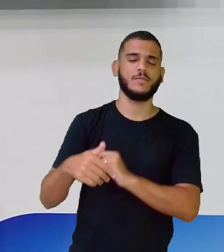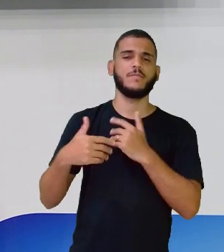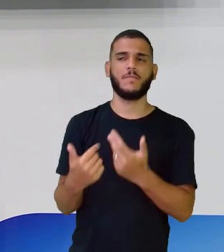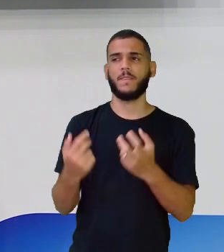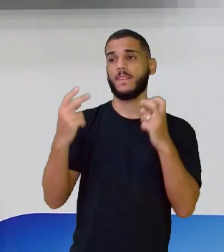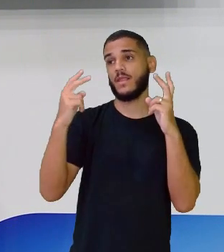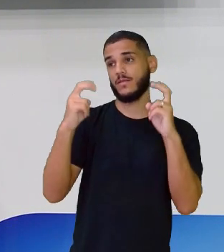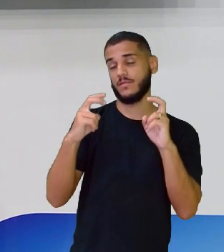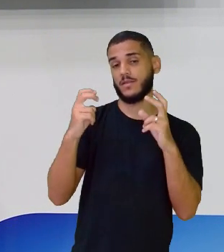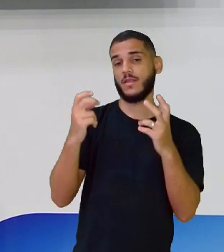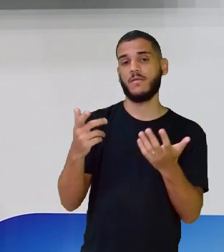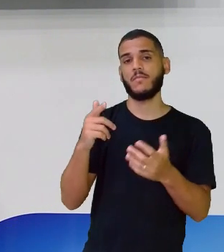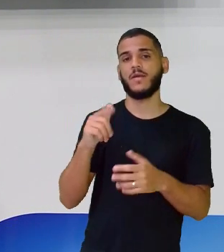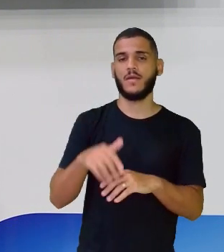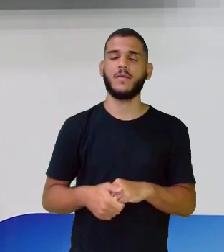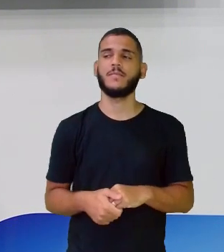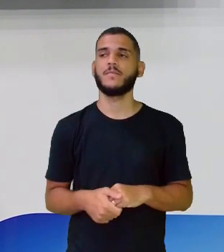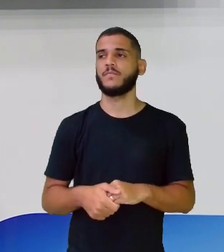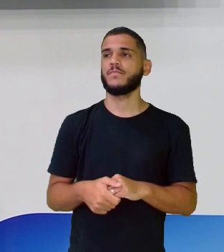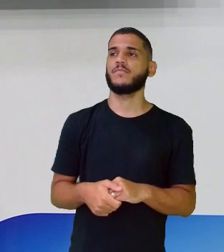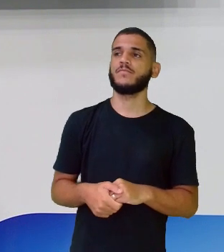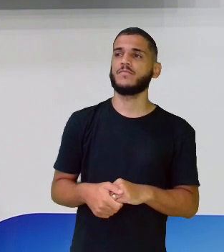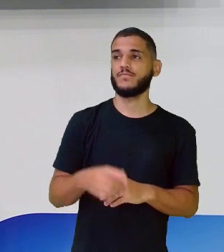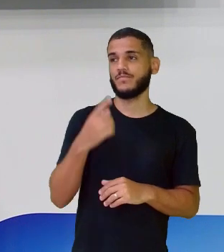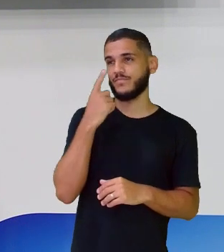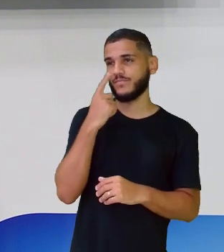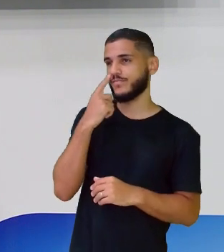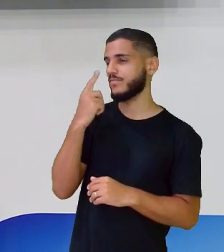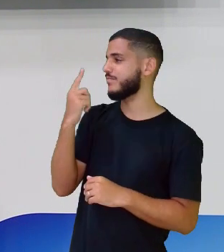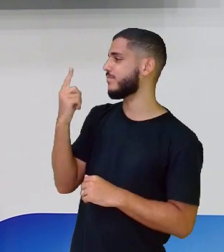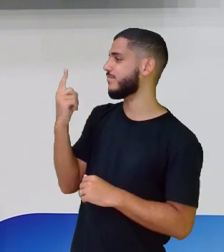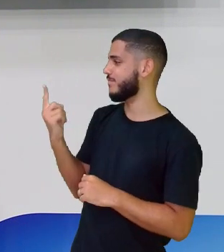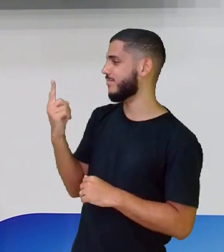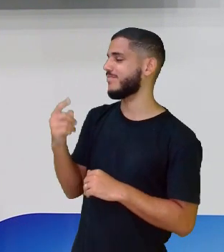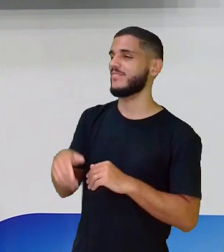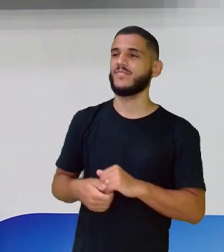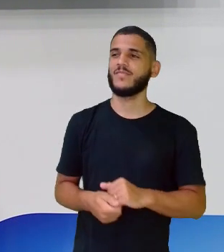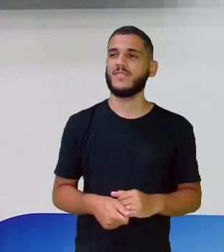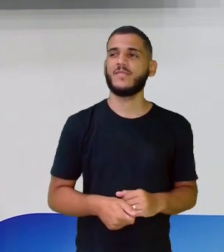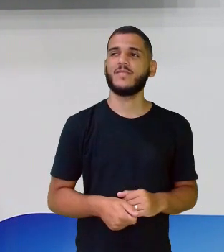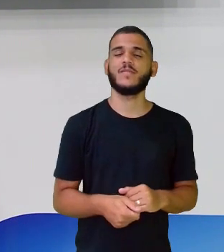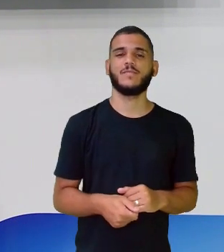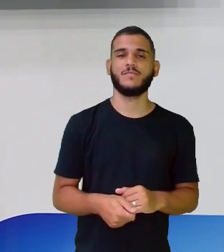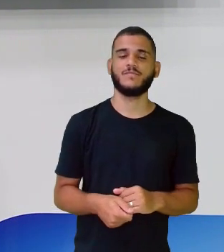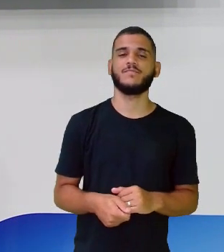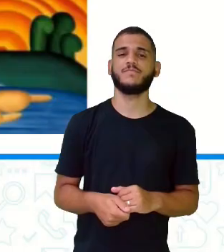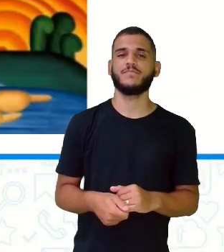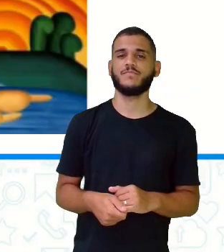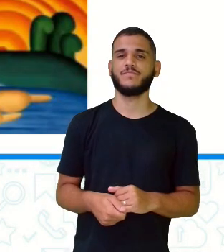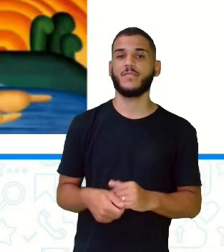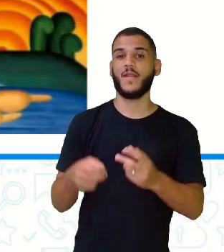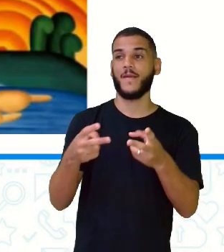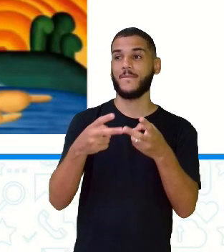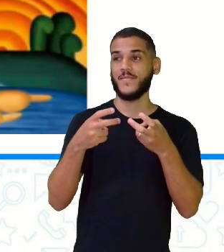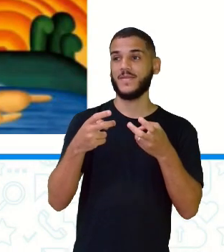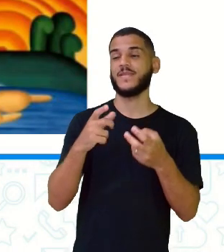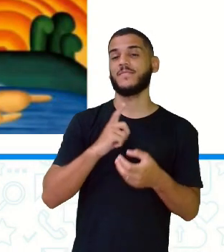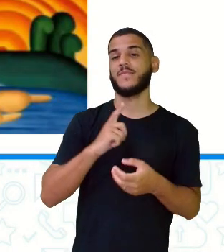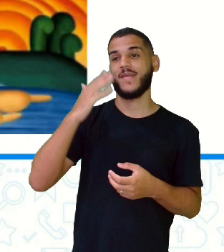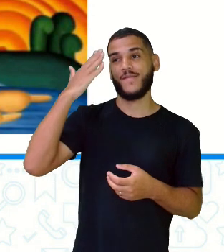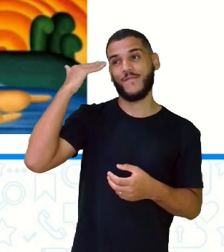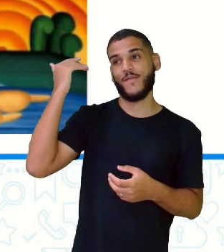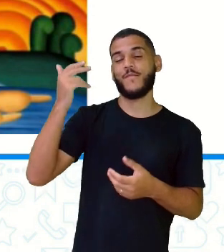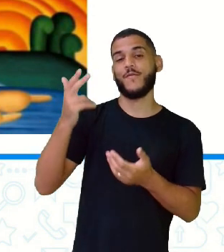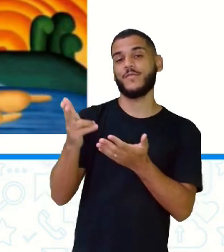famosas obras dela, que é o Abapuru. Essa obra aí só tá um pedacinho dela, não tá toda, tá ali, ó, mais